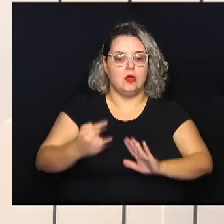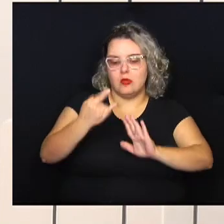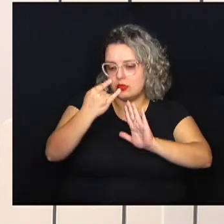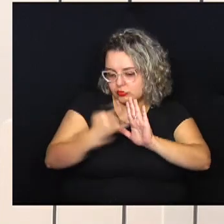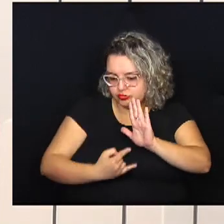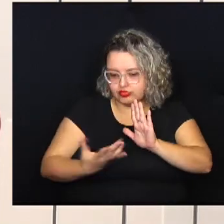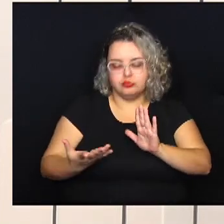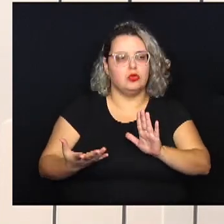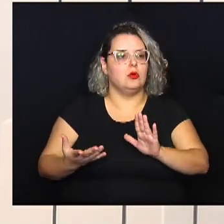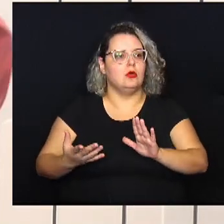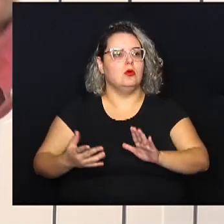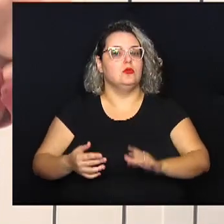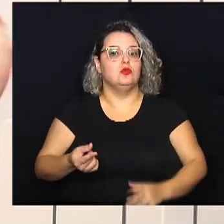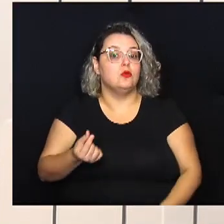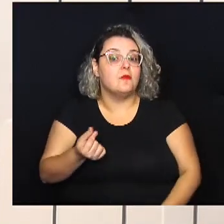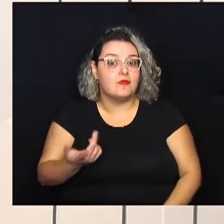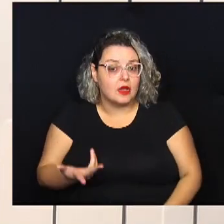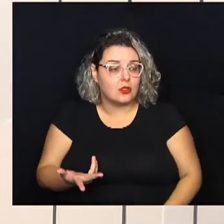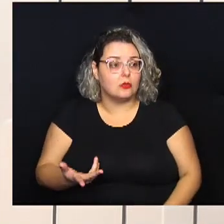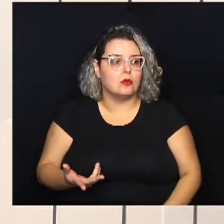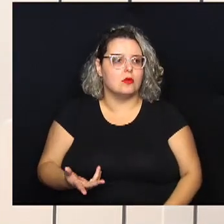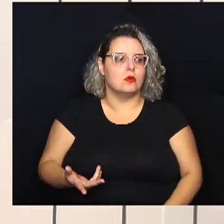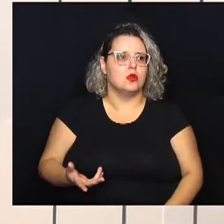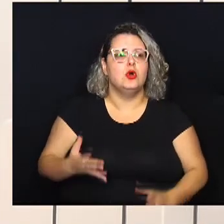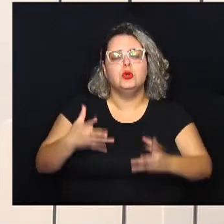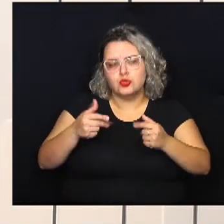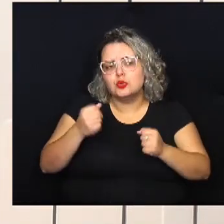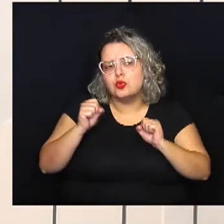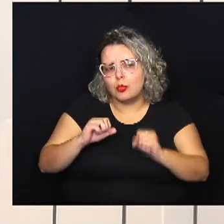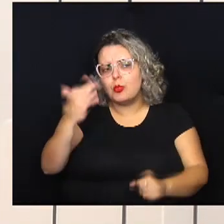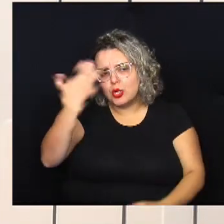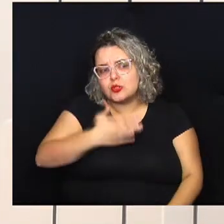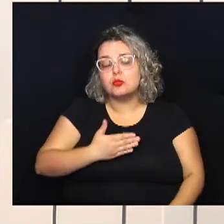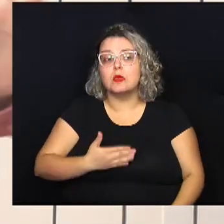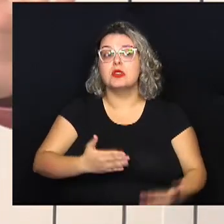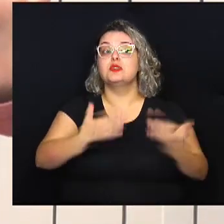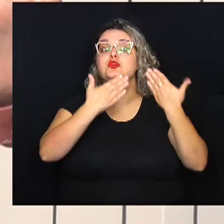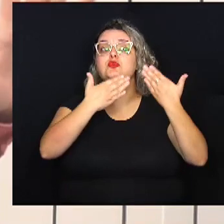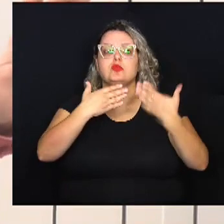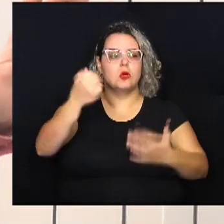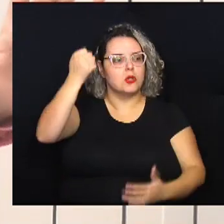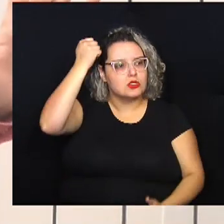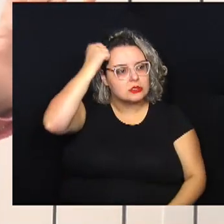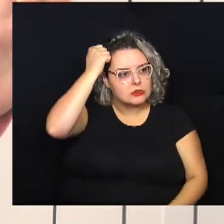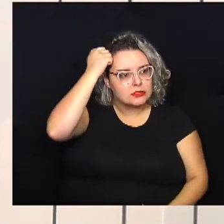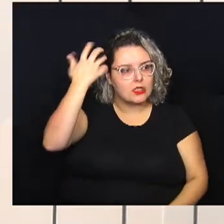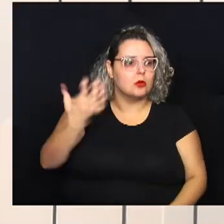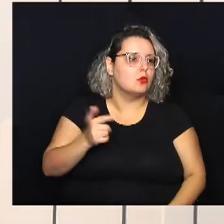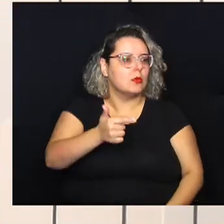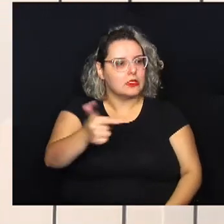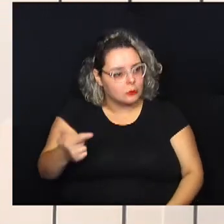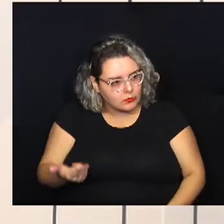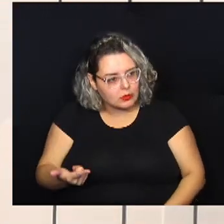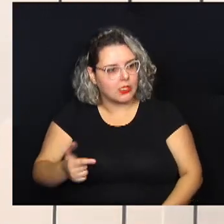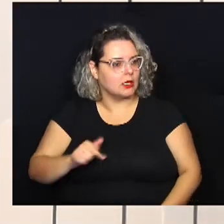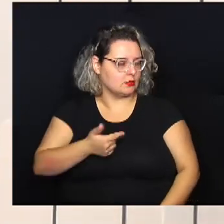da bagagem. Tudo isso pode provar uma suposta inocência, que você não está carregando nada?